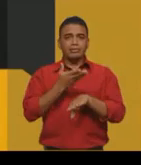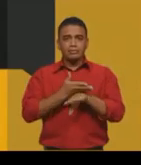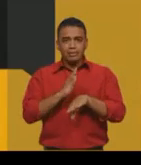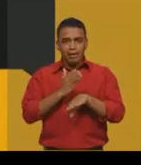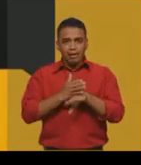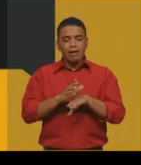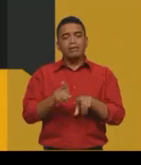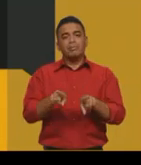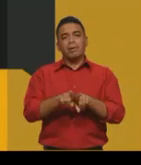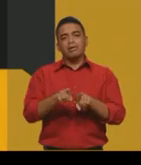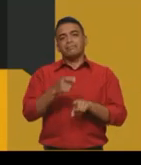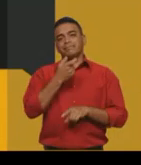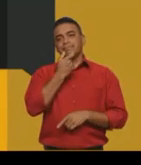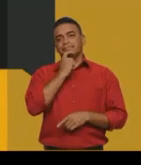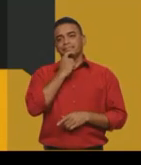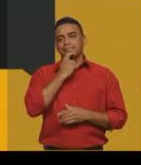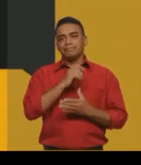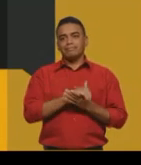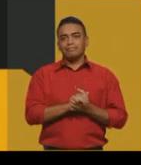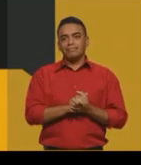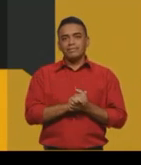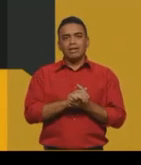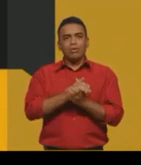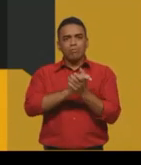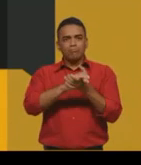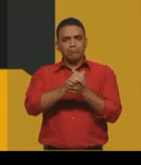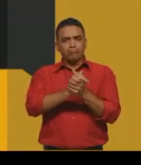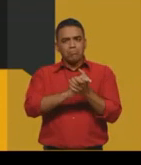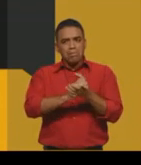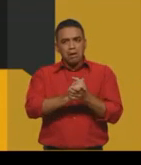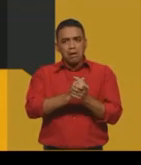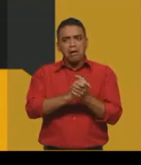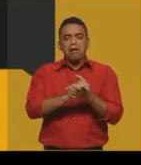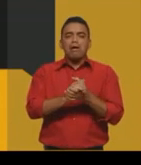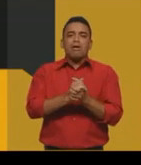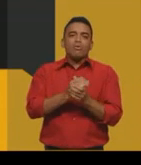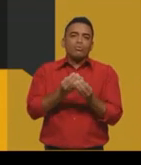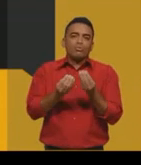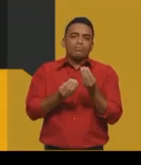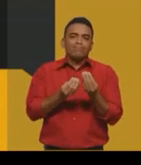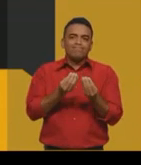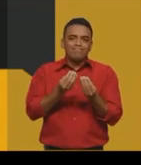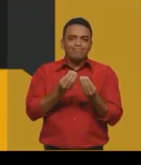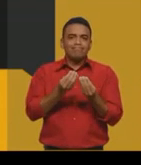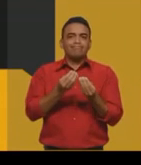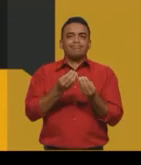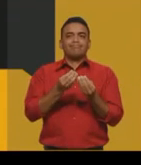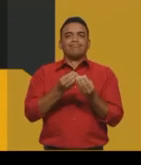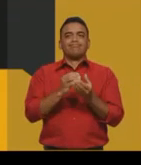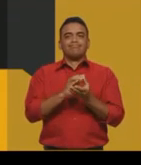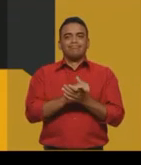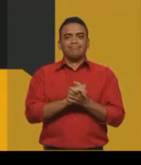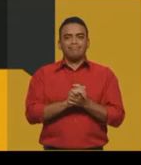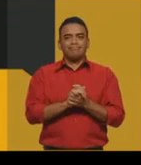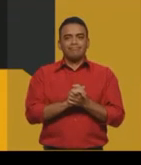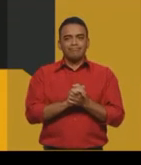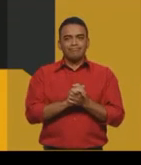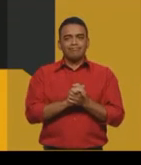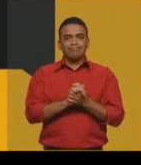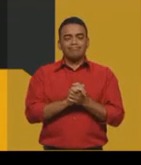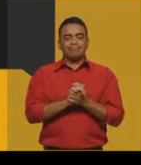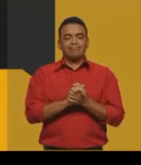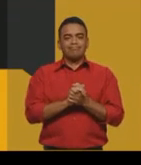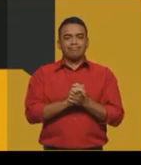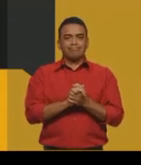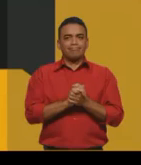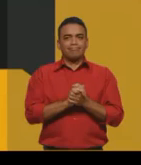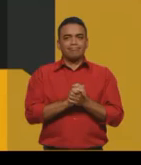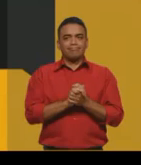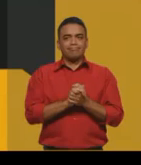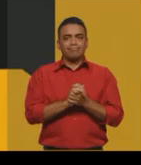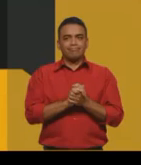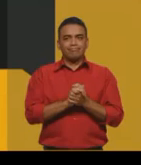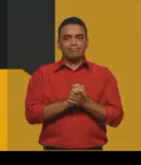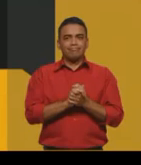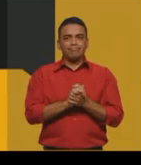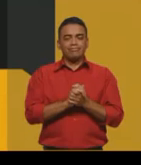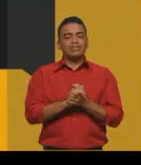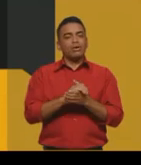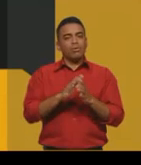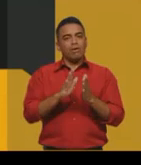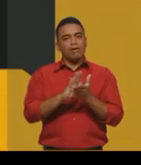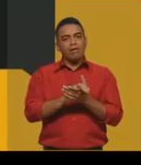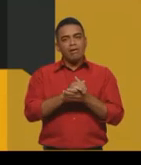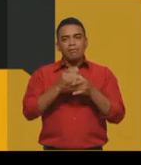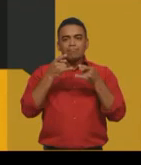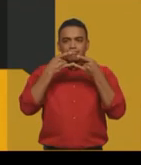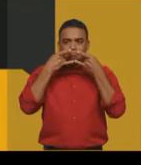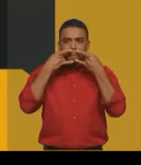Então, it's easy, don't forget to wash your hands frequently, wear your face